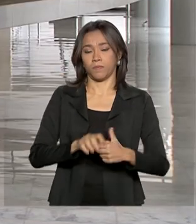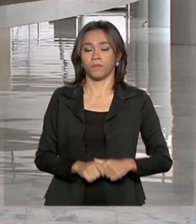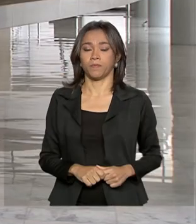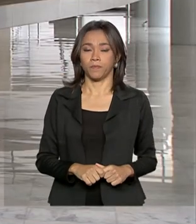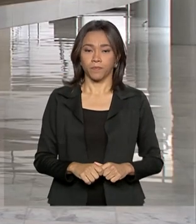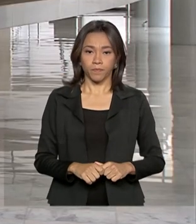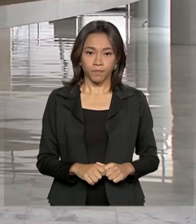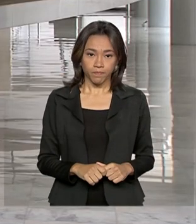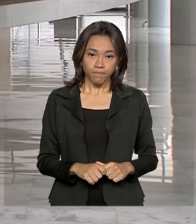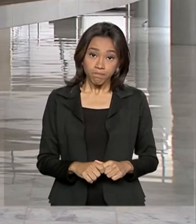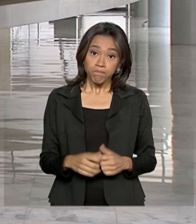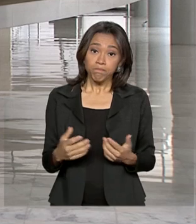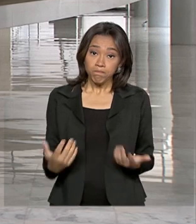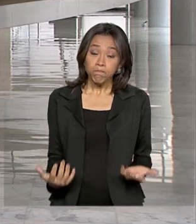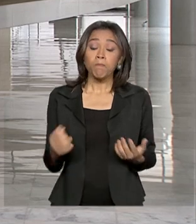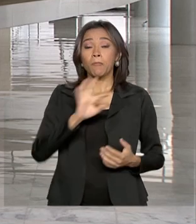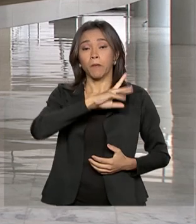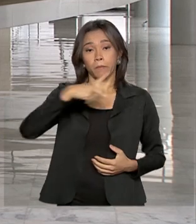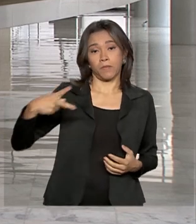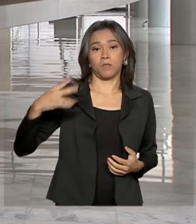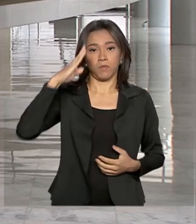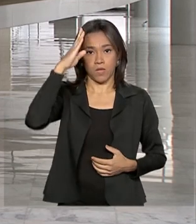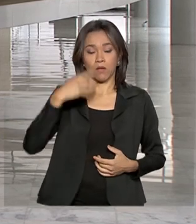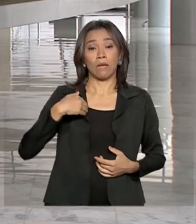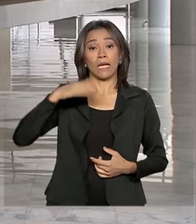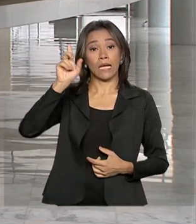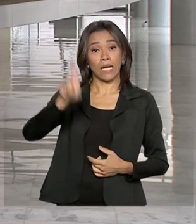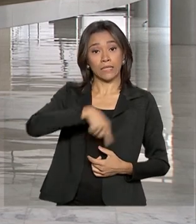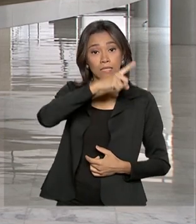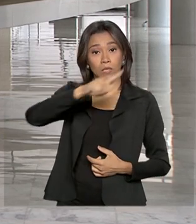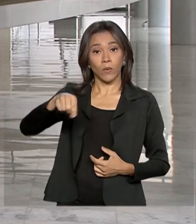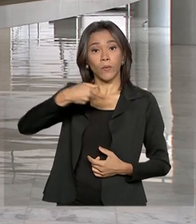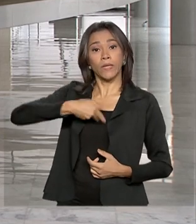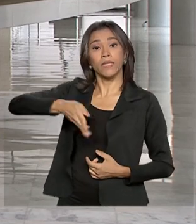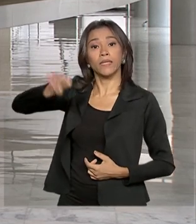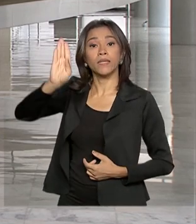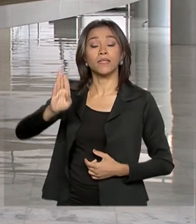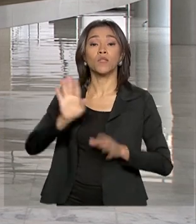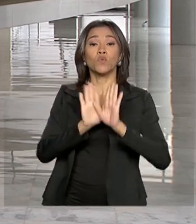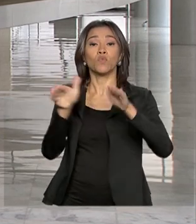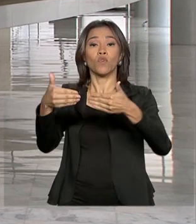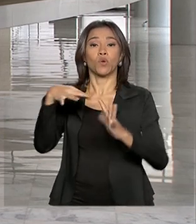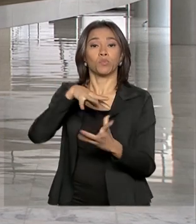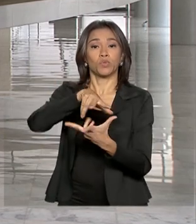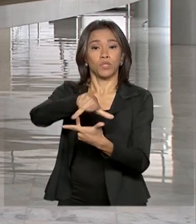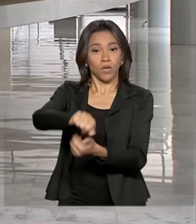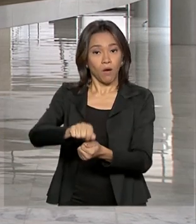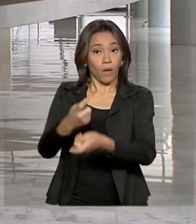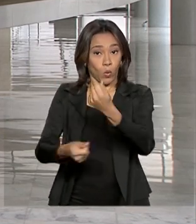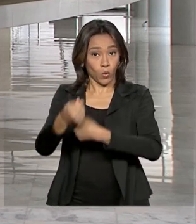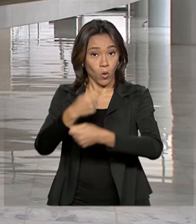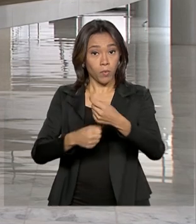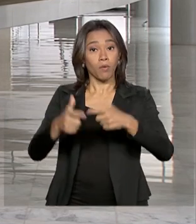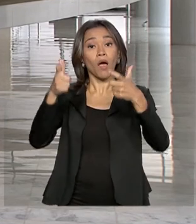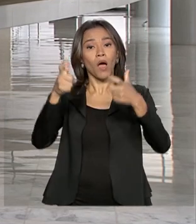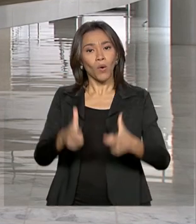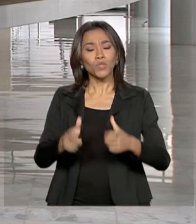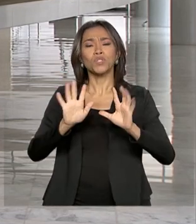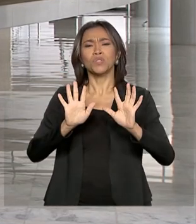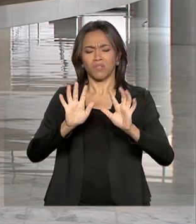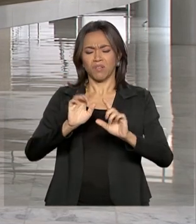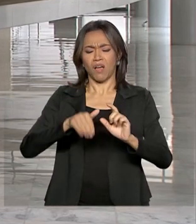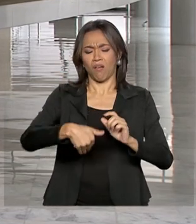E o presidente Jair Bolsonaro cancelou a ida ao Fórum Econômico Mundial, que acontece no final deste mês em Davos, na